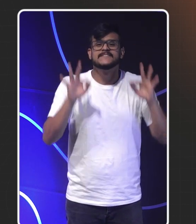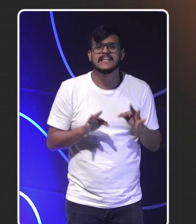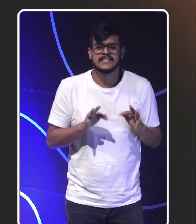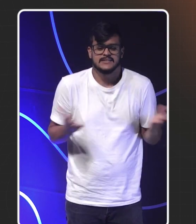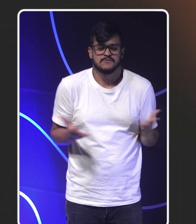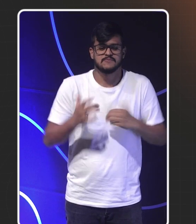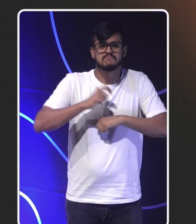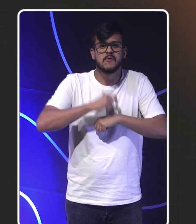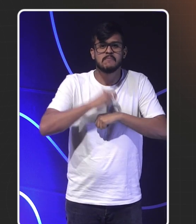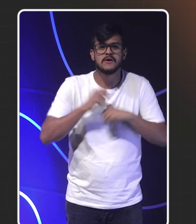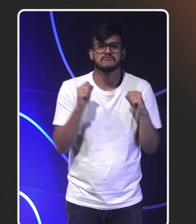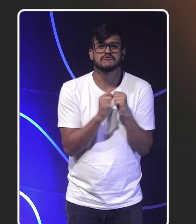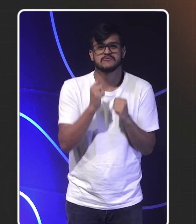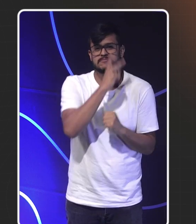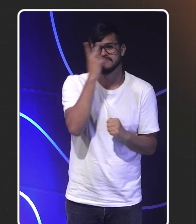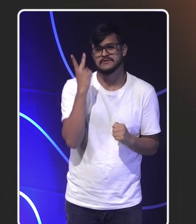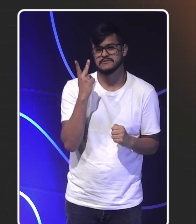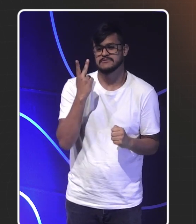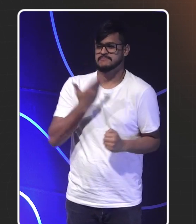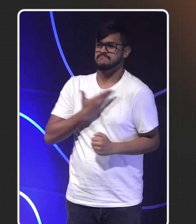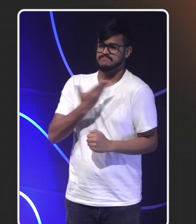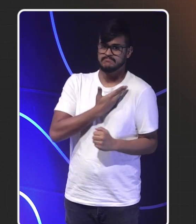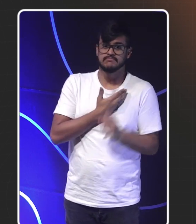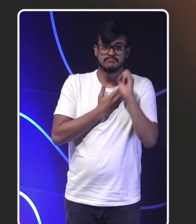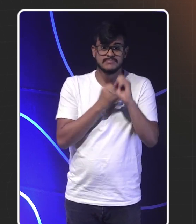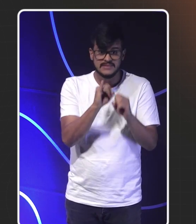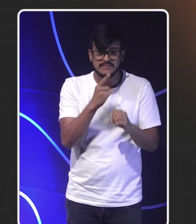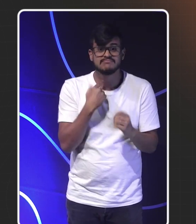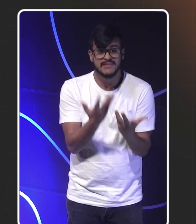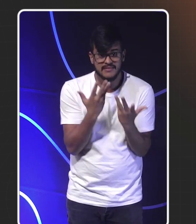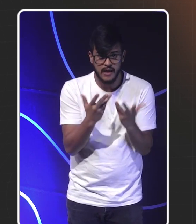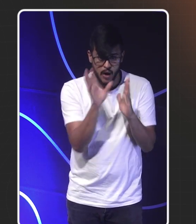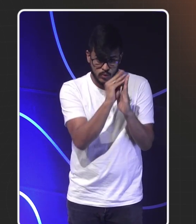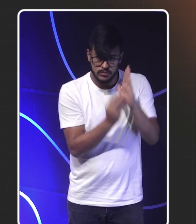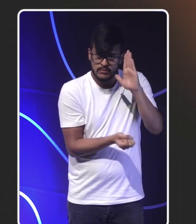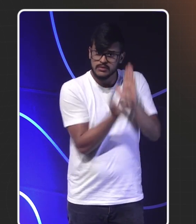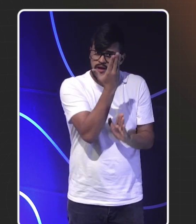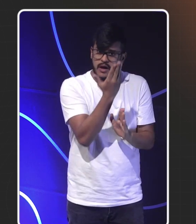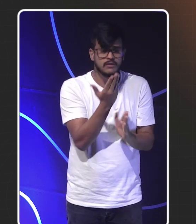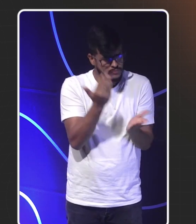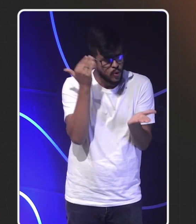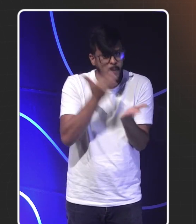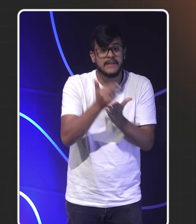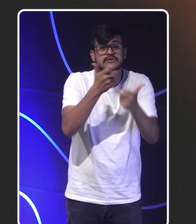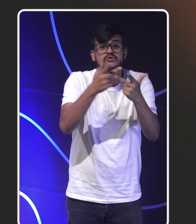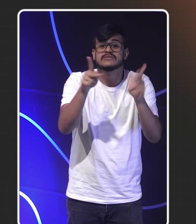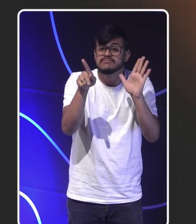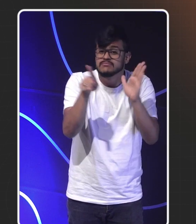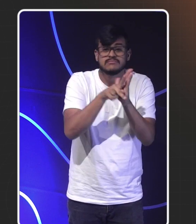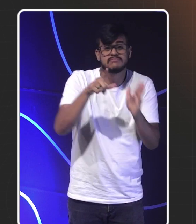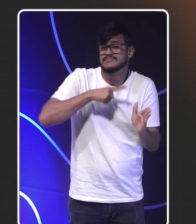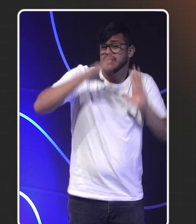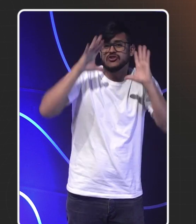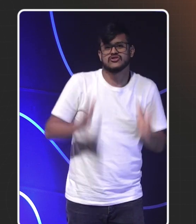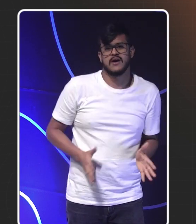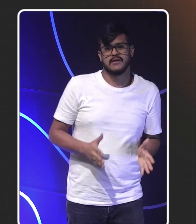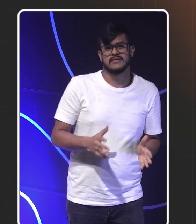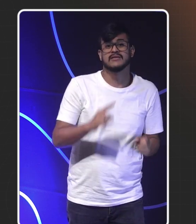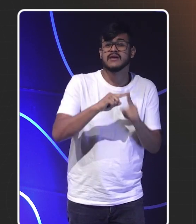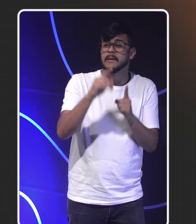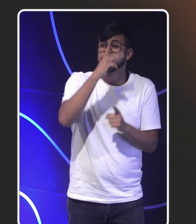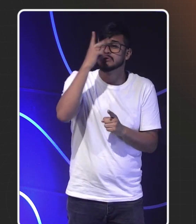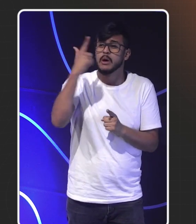amo. Quem quer criar conteúdo, comece com o que você tem. Porque se você se comparar com o conteúdo do seu coleguinha, com